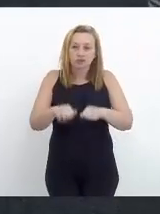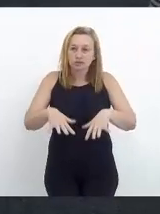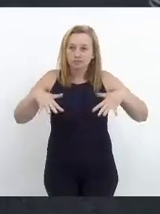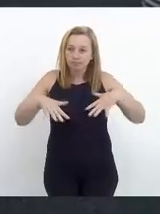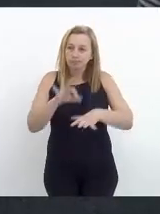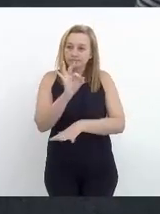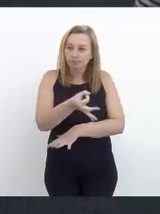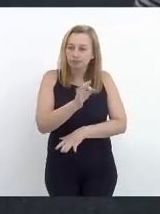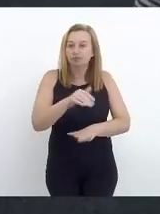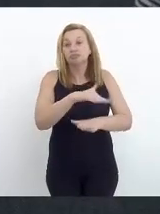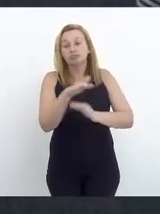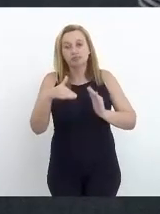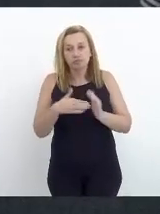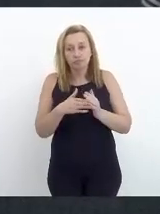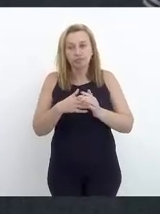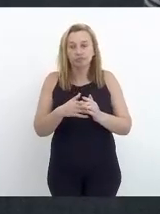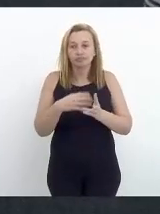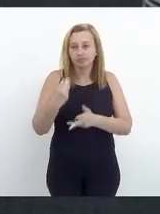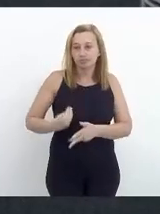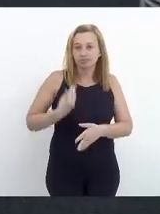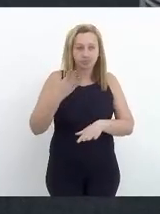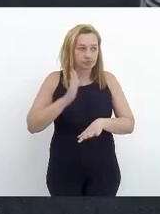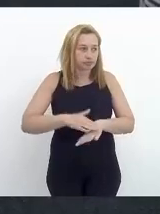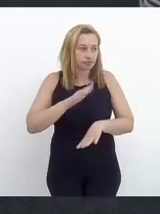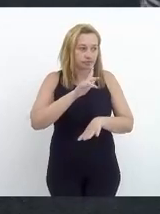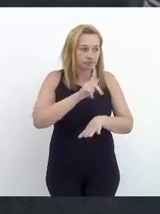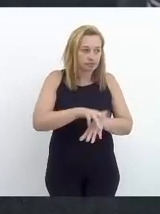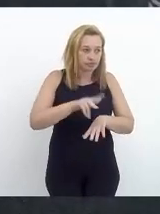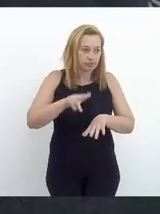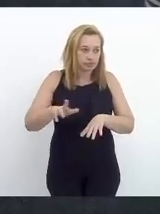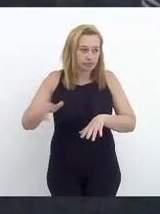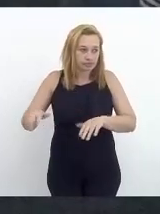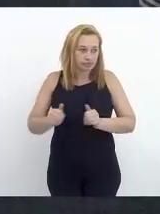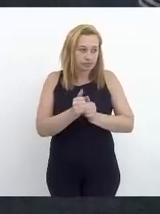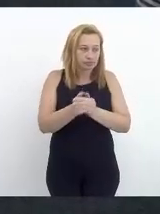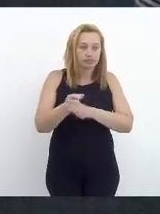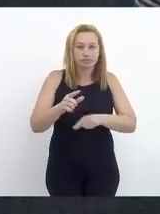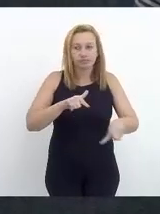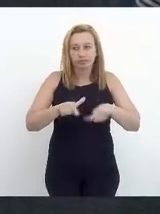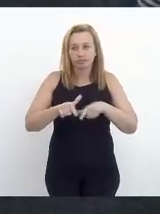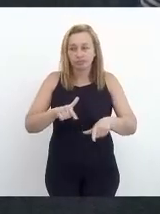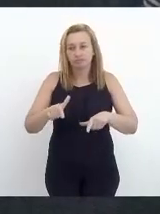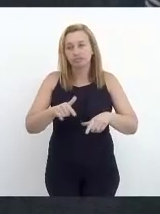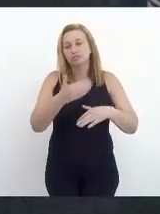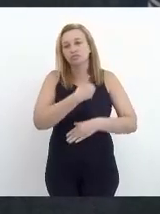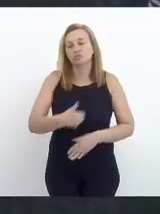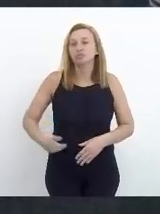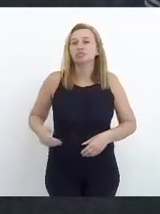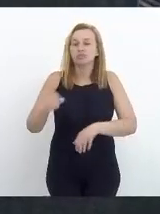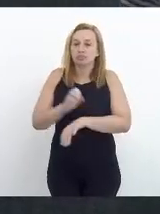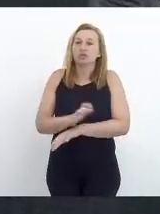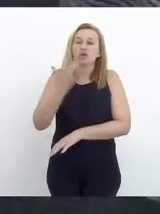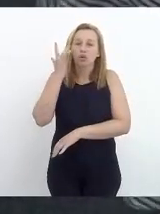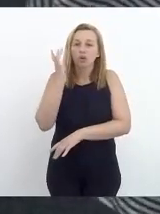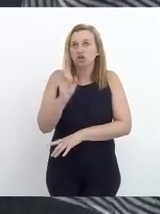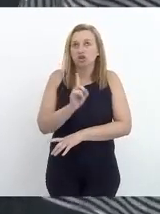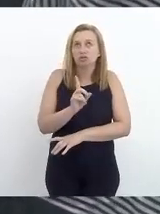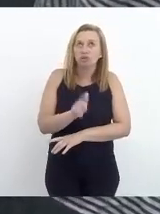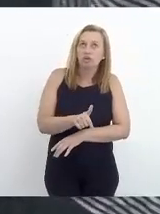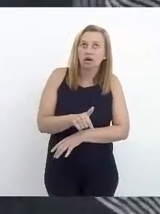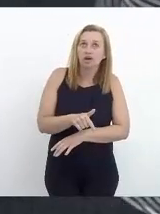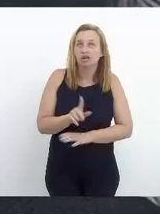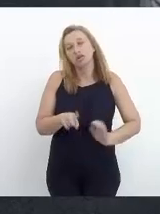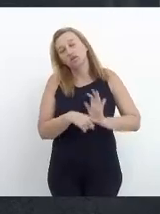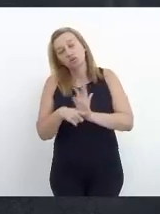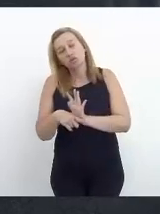inclusive, todos eles com presença dos mais variados segmentos do serviço público estadual. Então, eu acho que realmente não é algo que nos